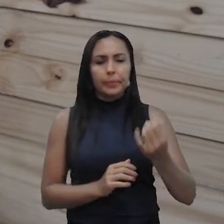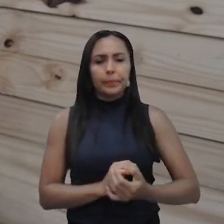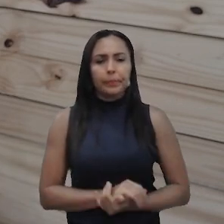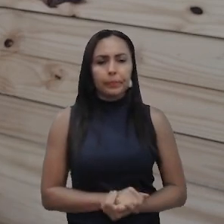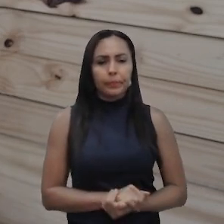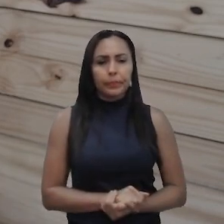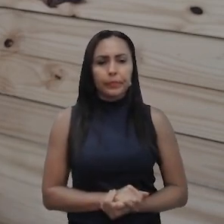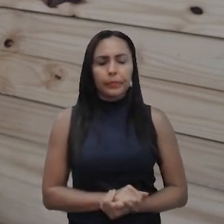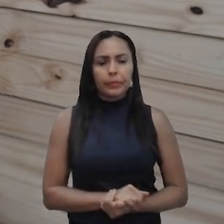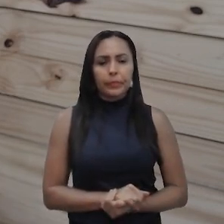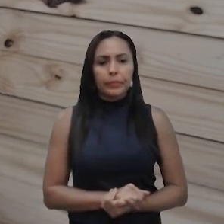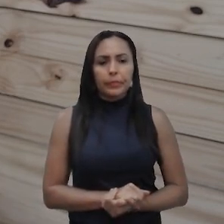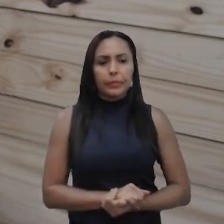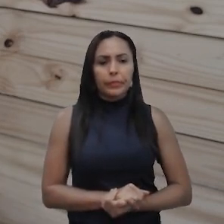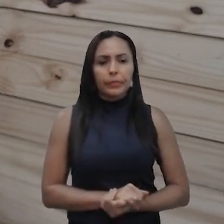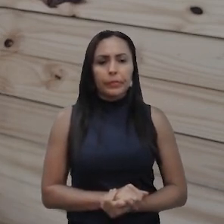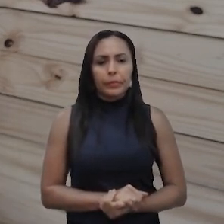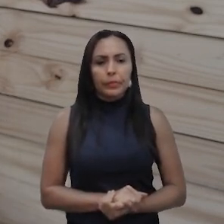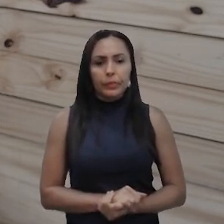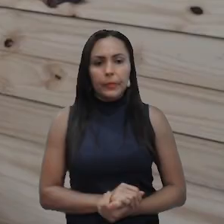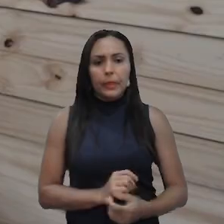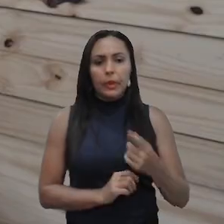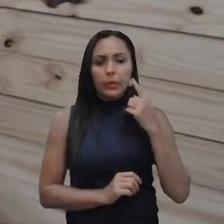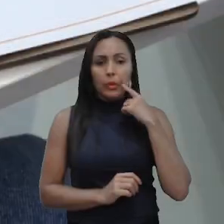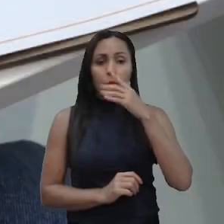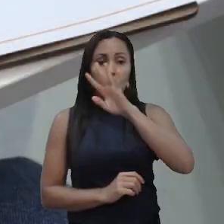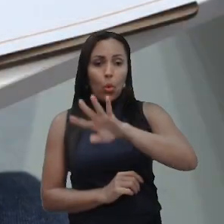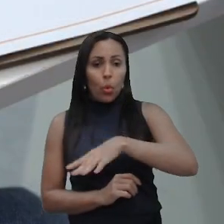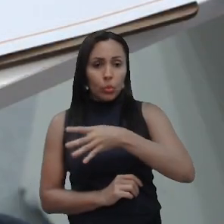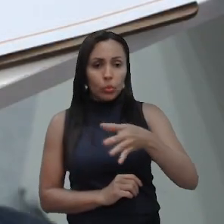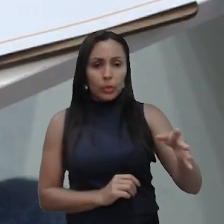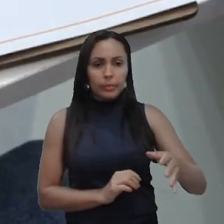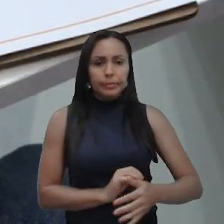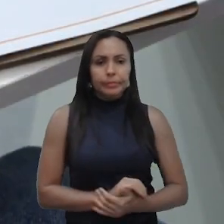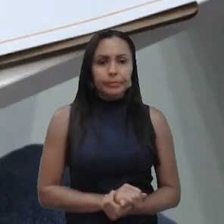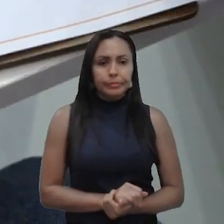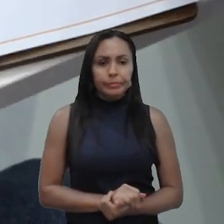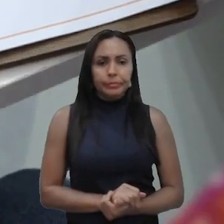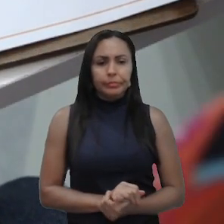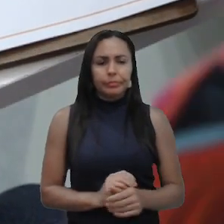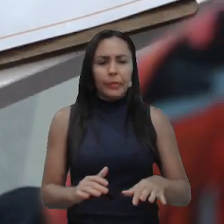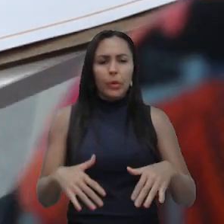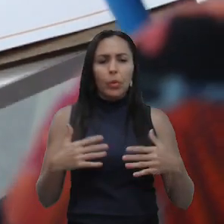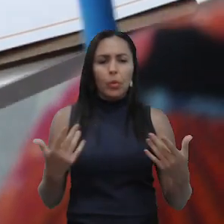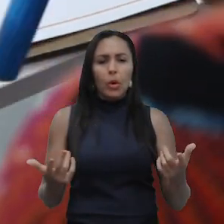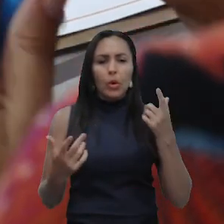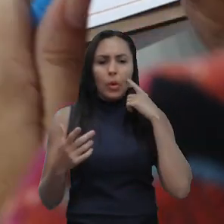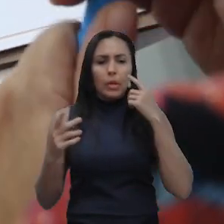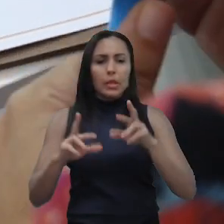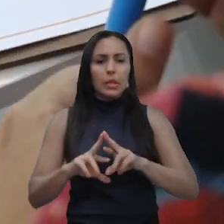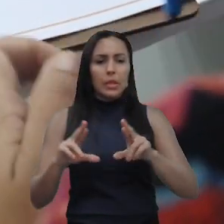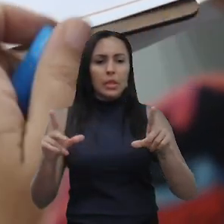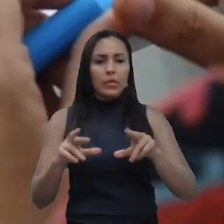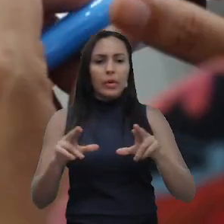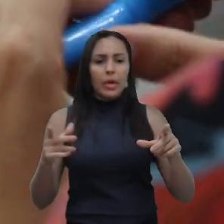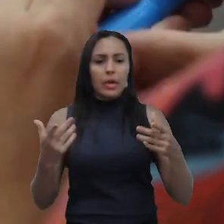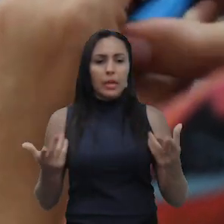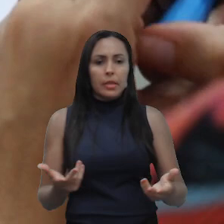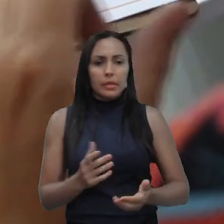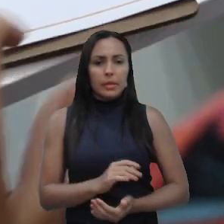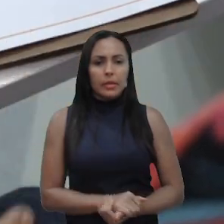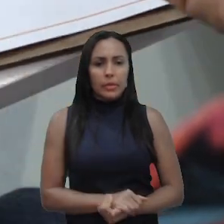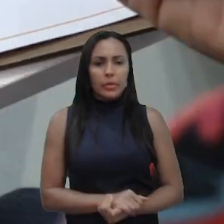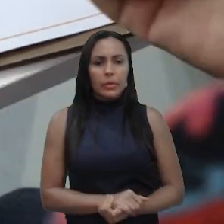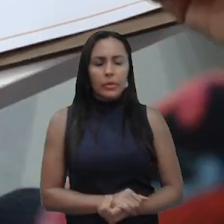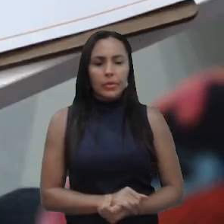vamos para o próximo, que é o grid de coluna. Qual é a diferença entre o grid de coluna e o grid retangular? O